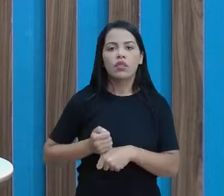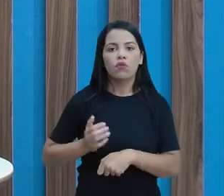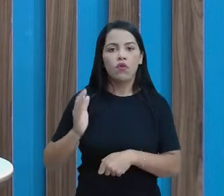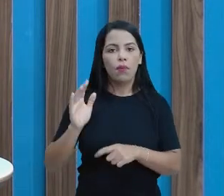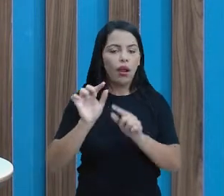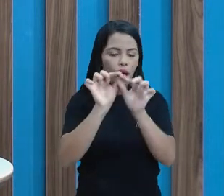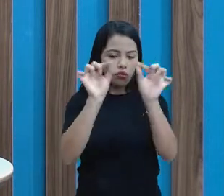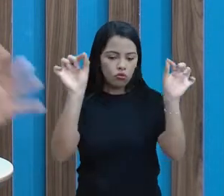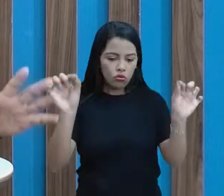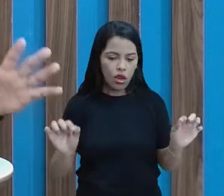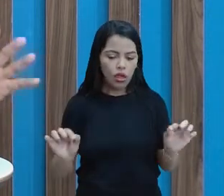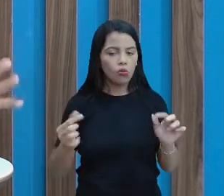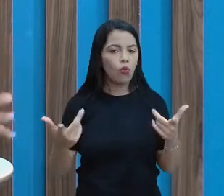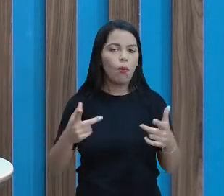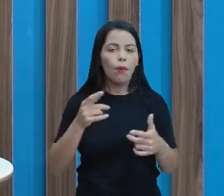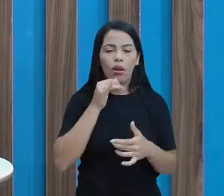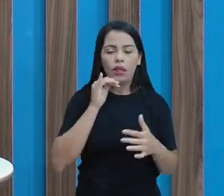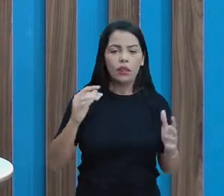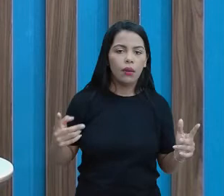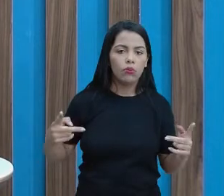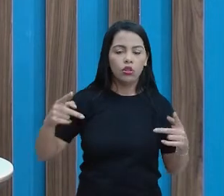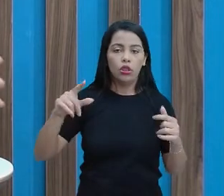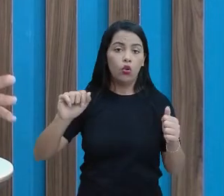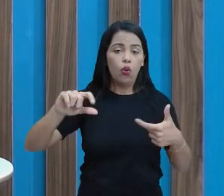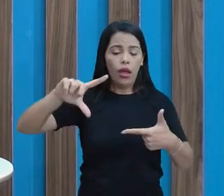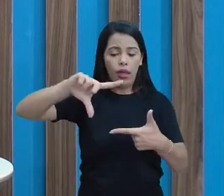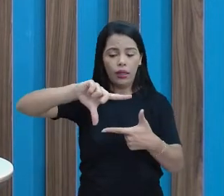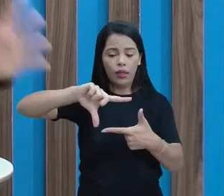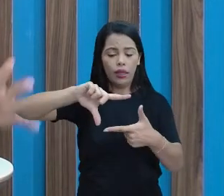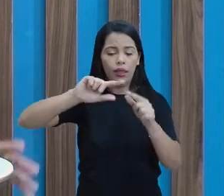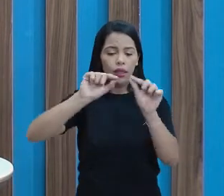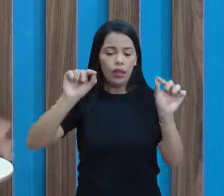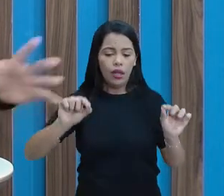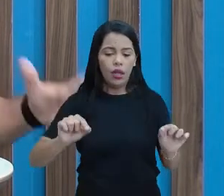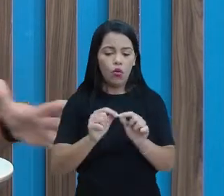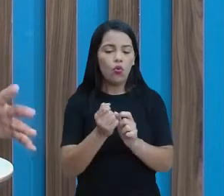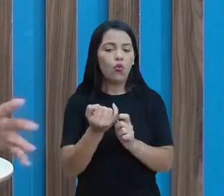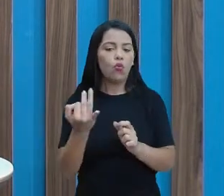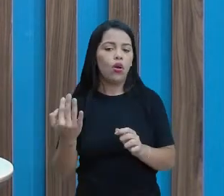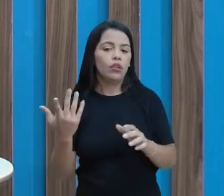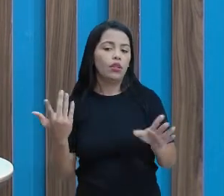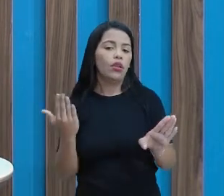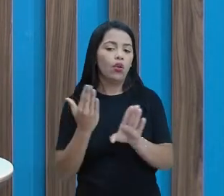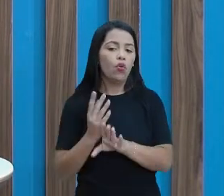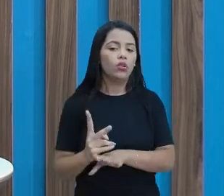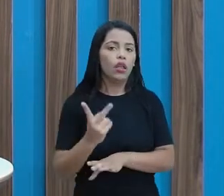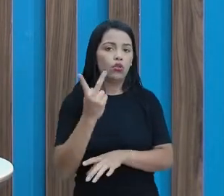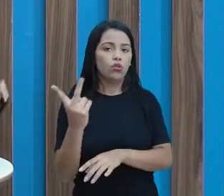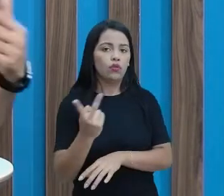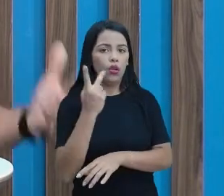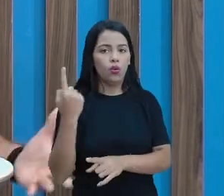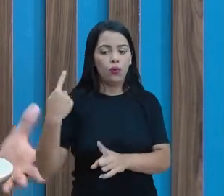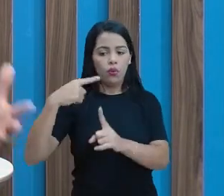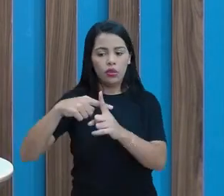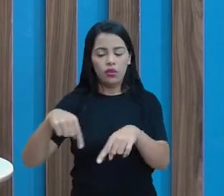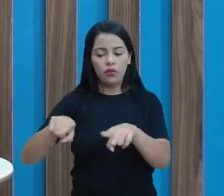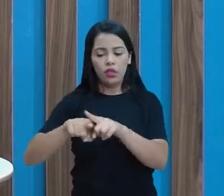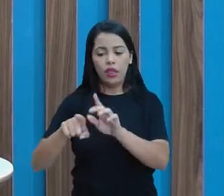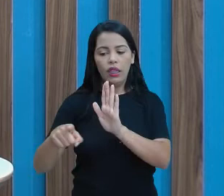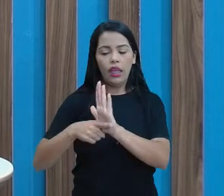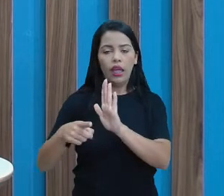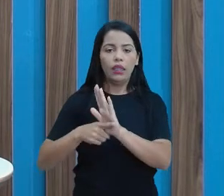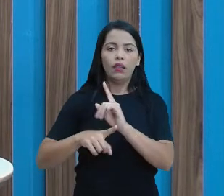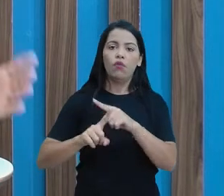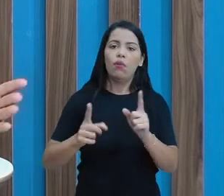né, de um retângulo, tá? E o valor você encontra dois valores, um positivo e um negativo. E não tem como a gente dizer